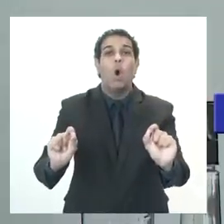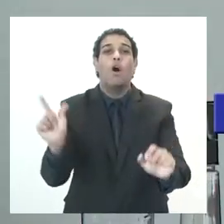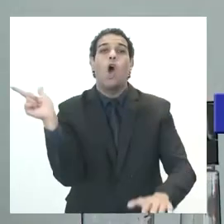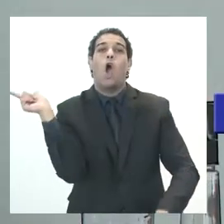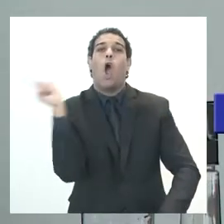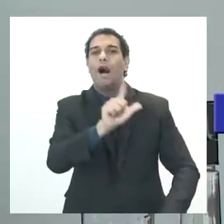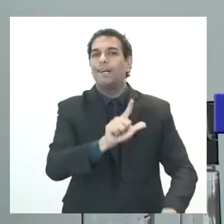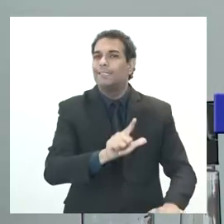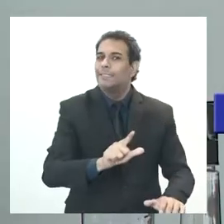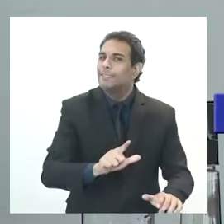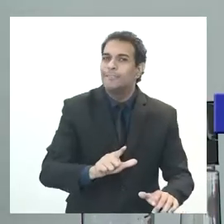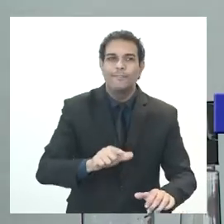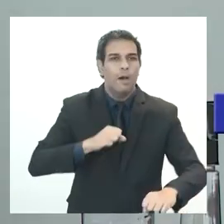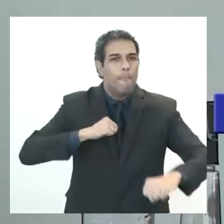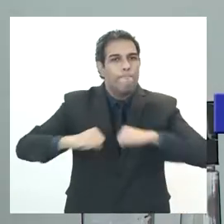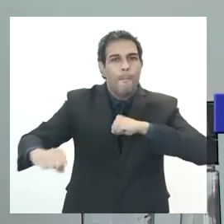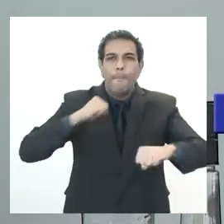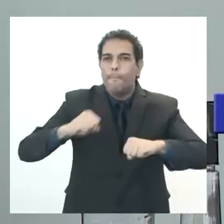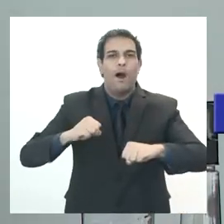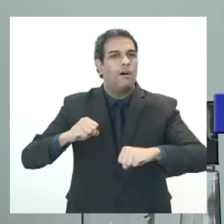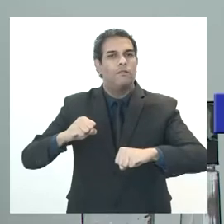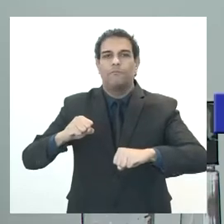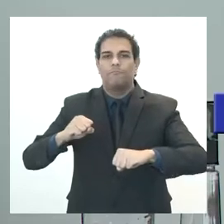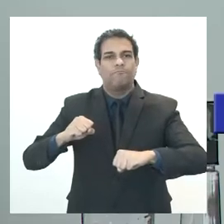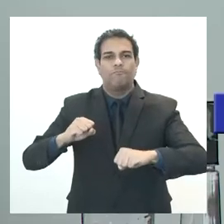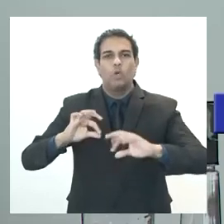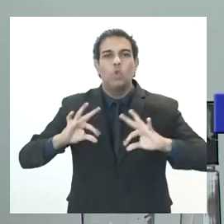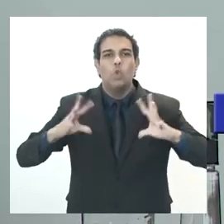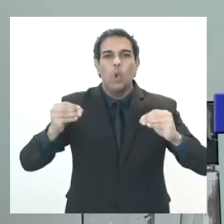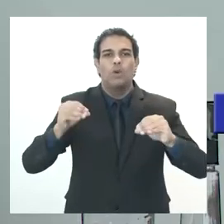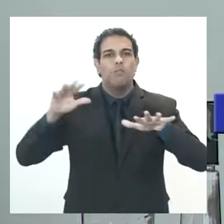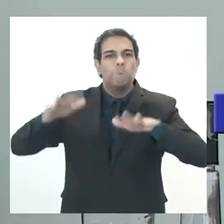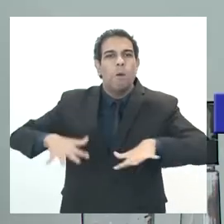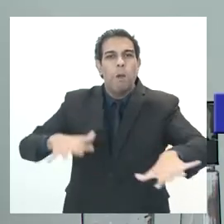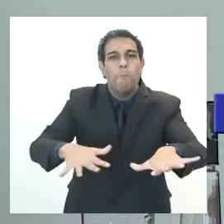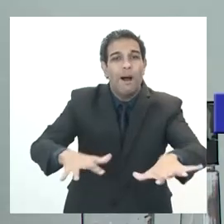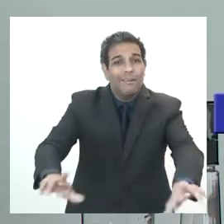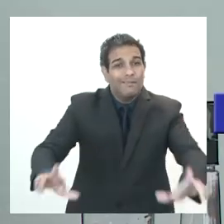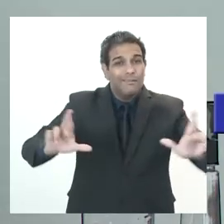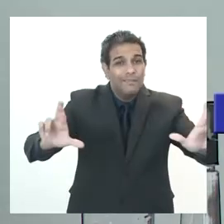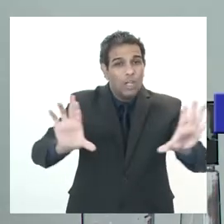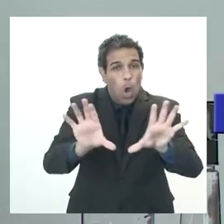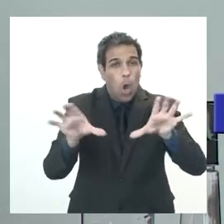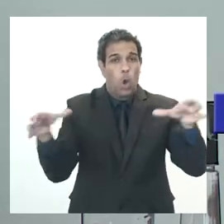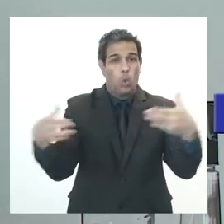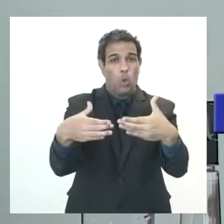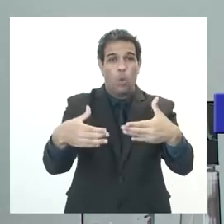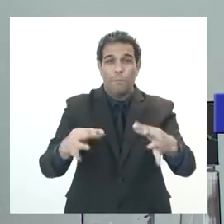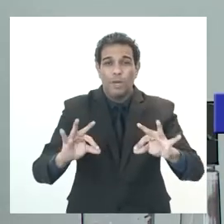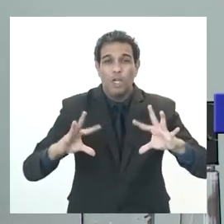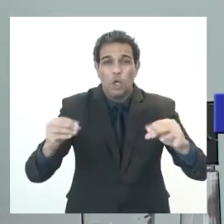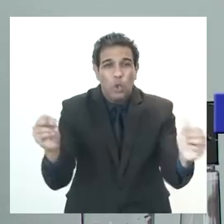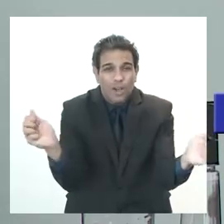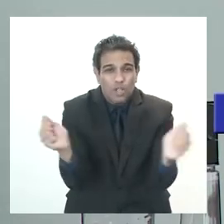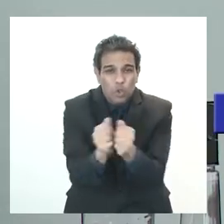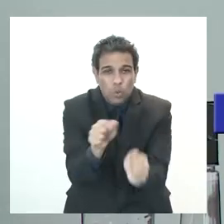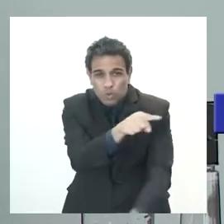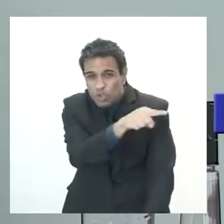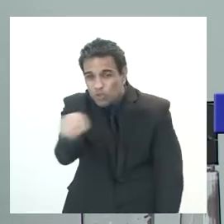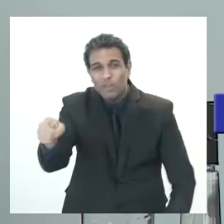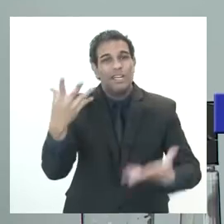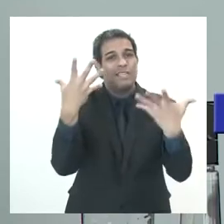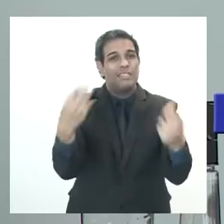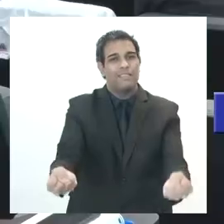vai ter que partir para as ruas e nesse momento esperamos contar com a participação de todos